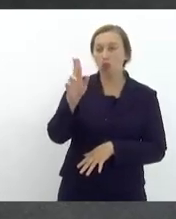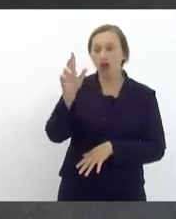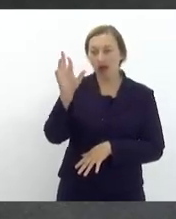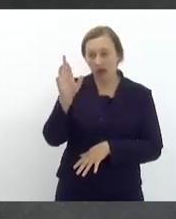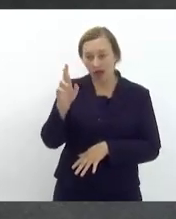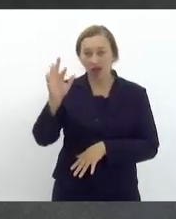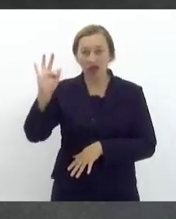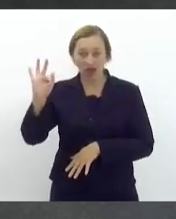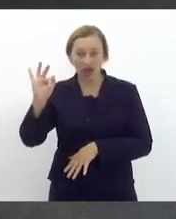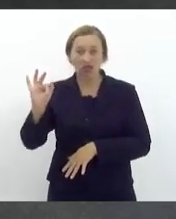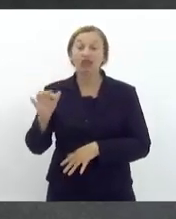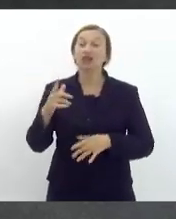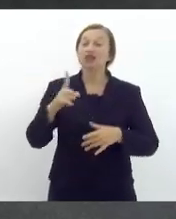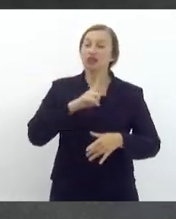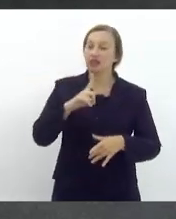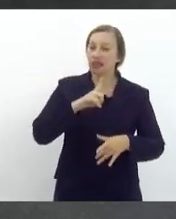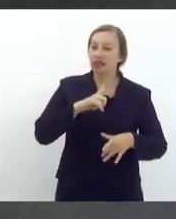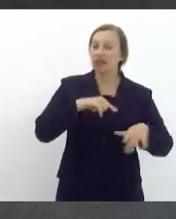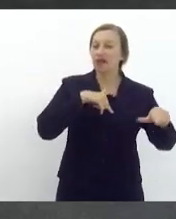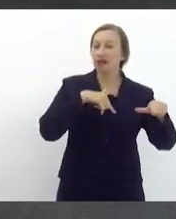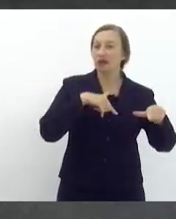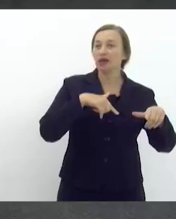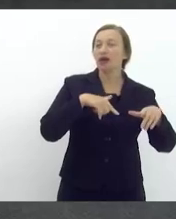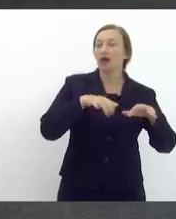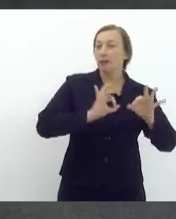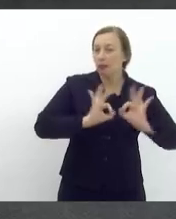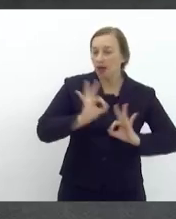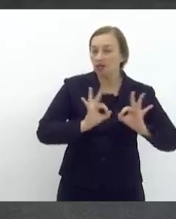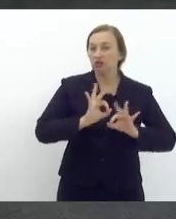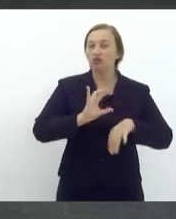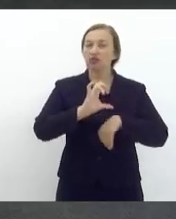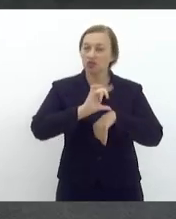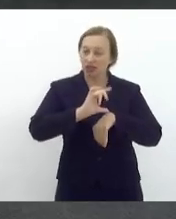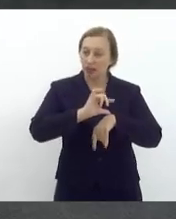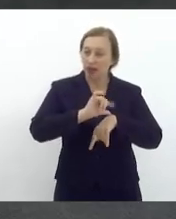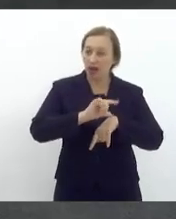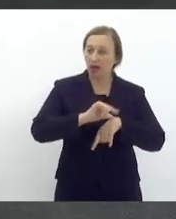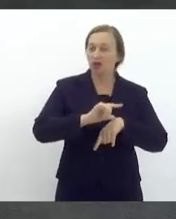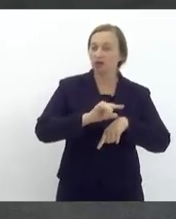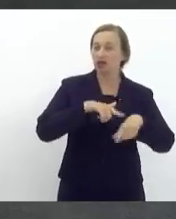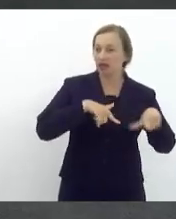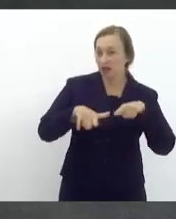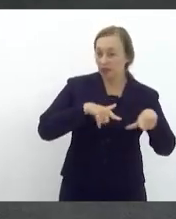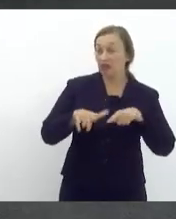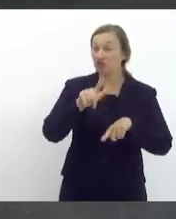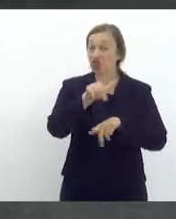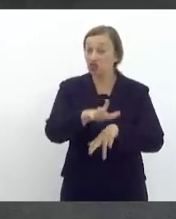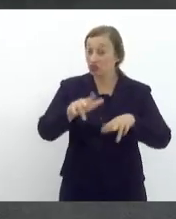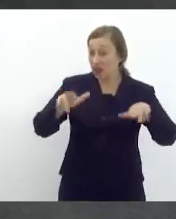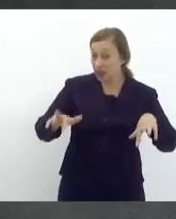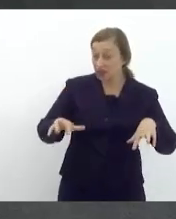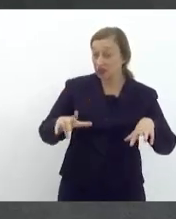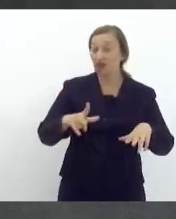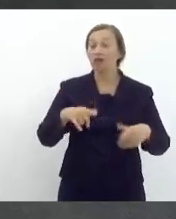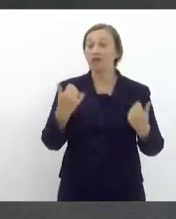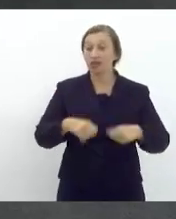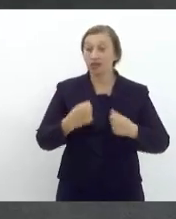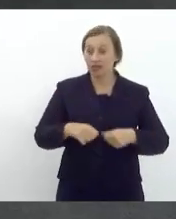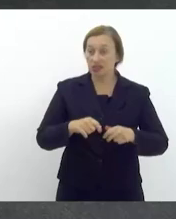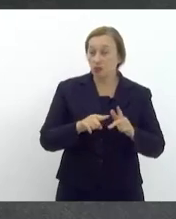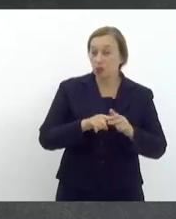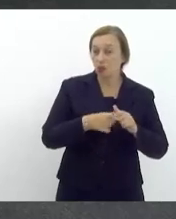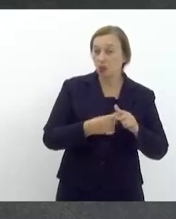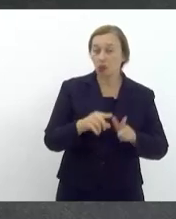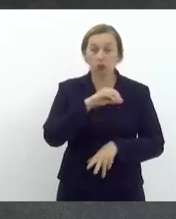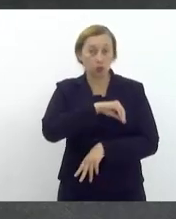carreiras diferentes devido às especificidades das atividades que desenvolvem night localidades em que estão inseridas tem de atualizar os seus